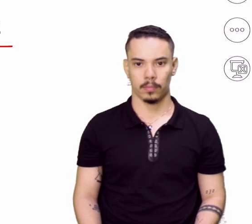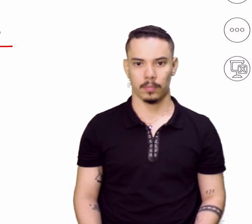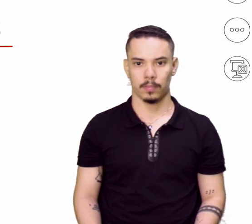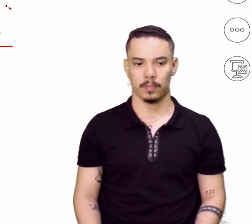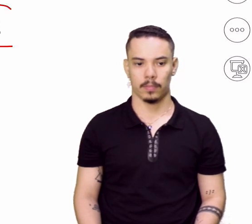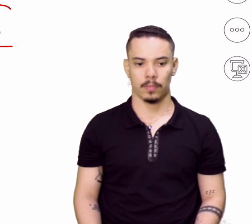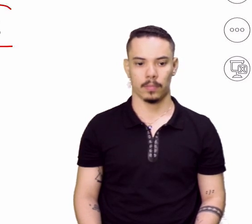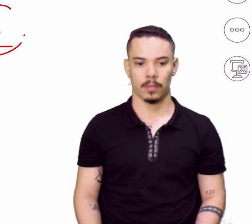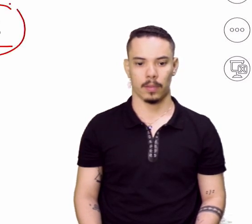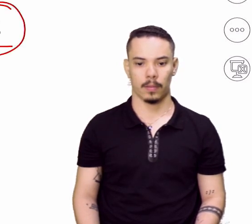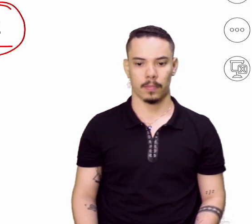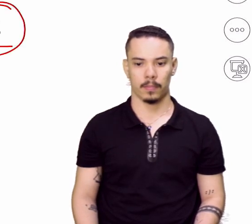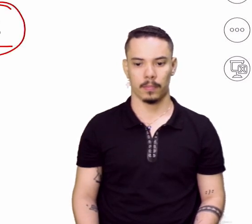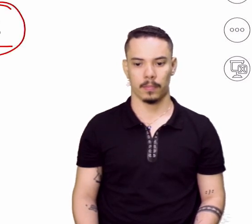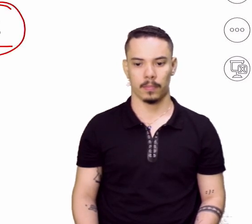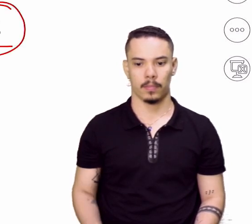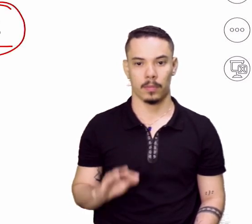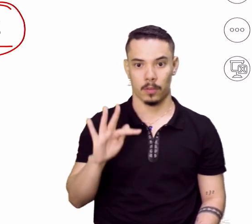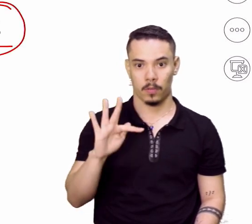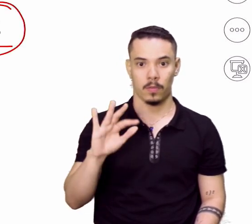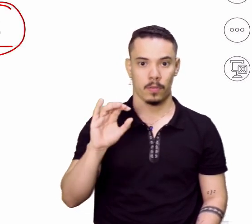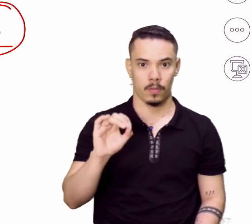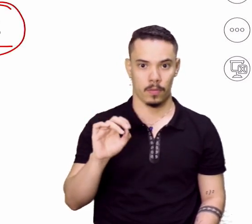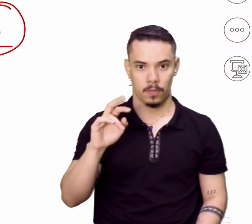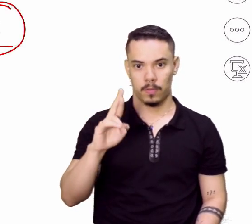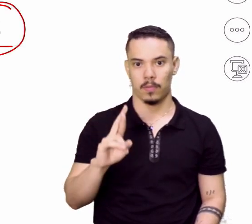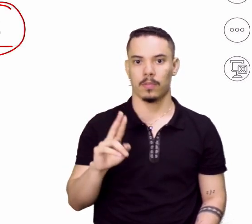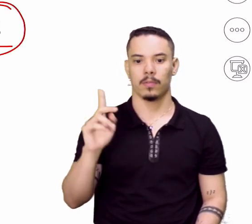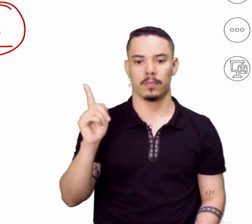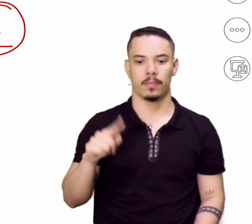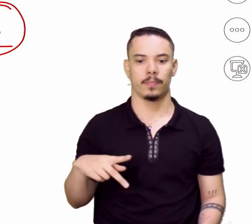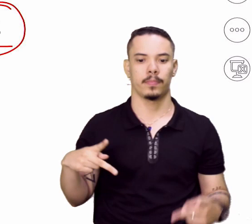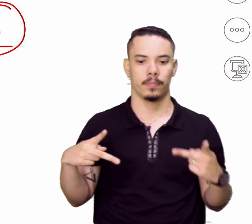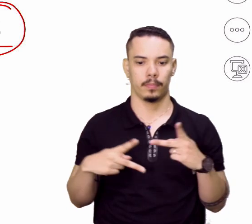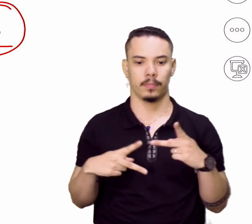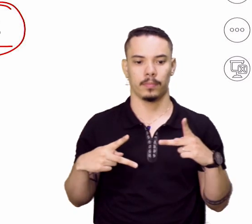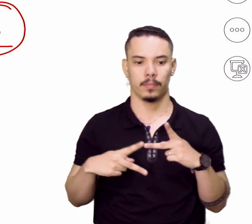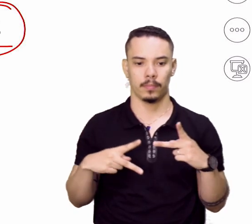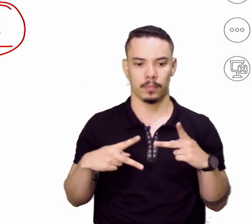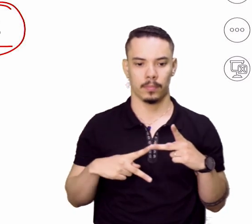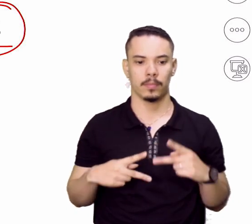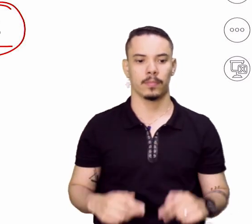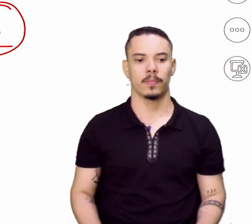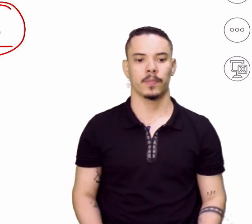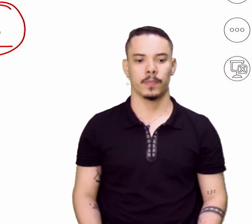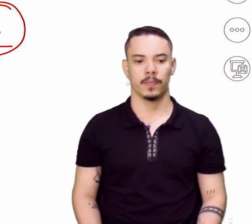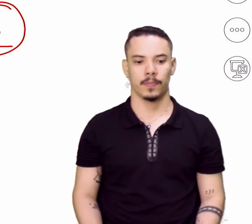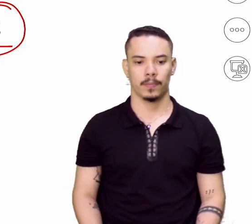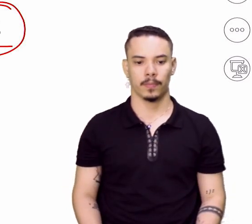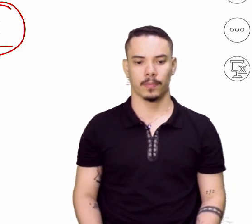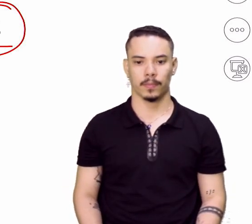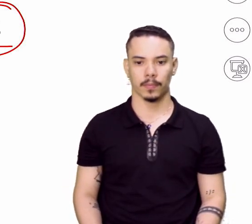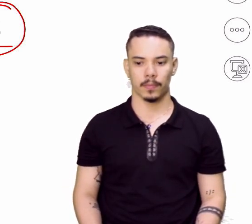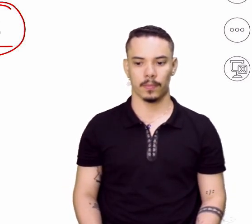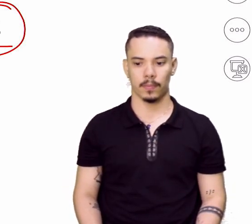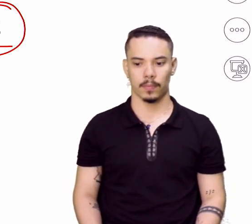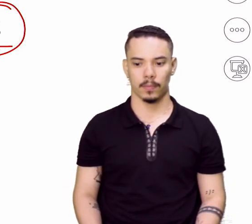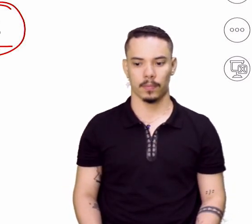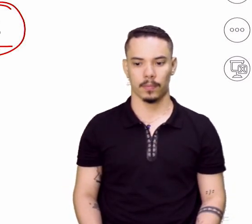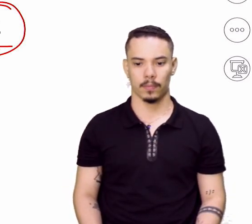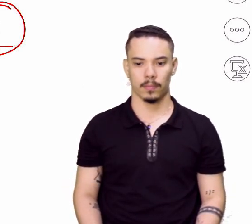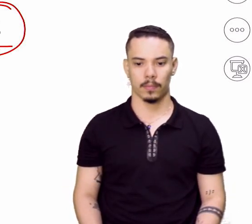essa preposição? Bem aqui, o for é uma preposição. Então, este é o carro que eu